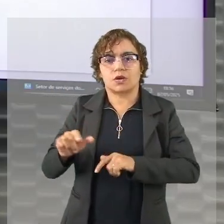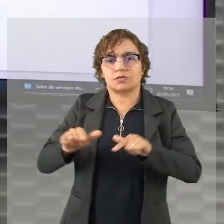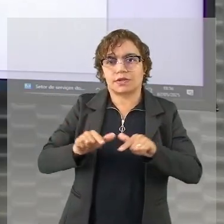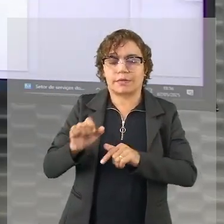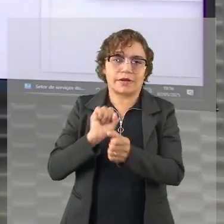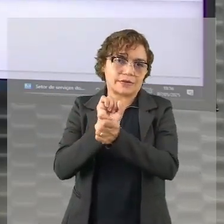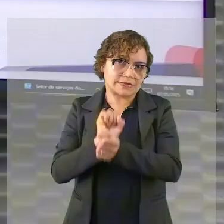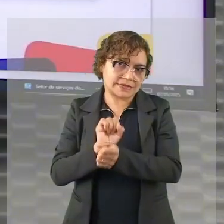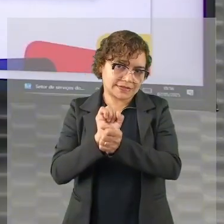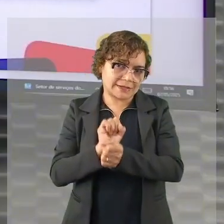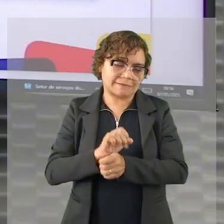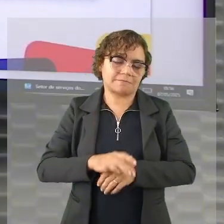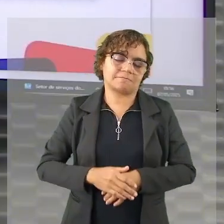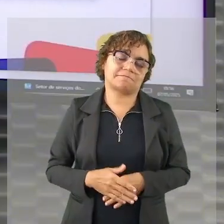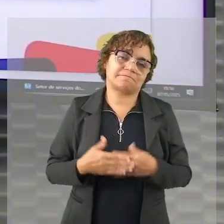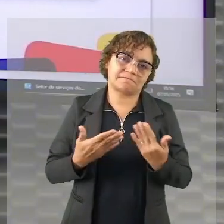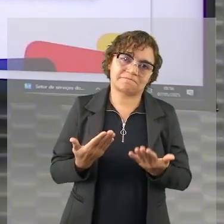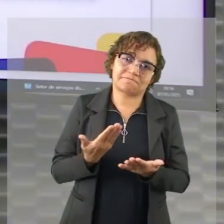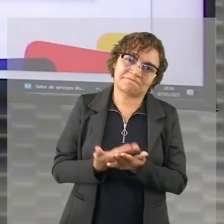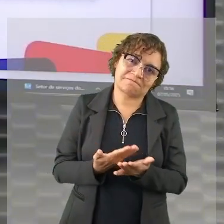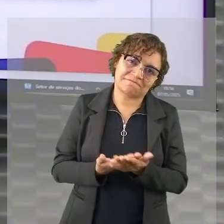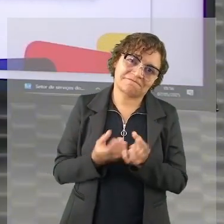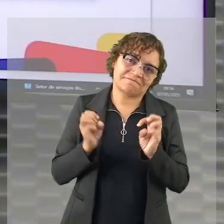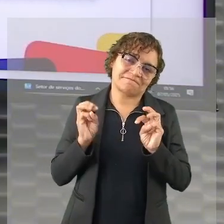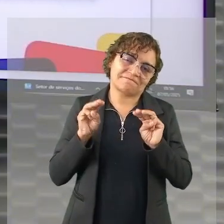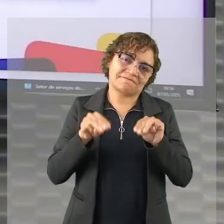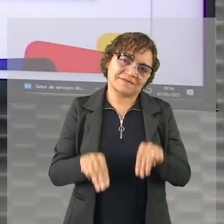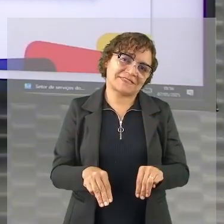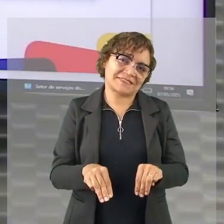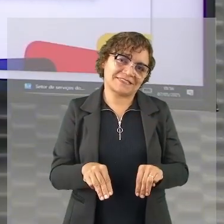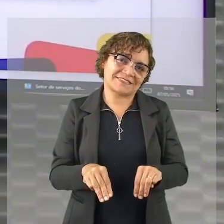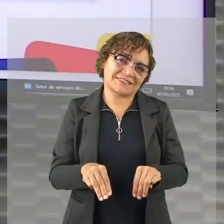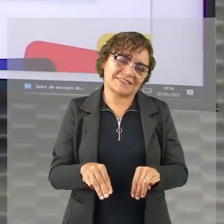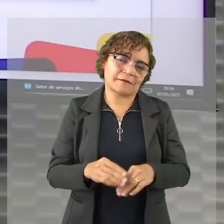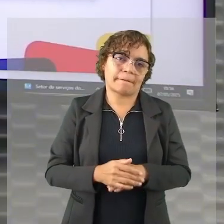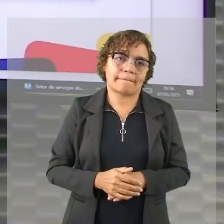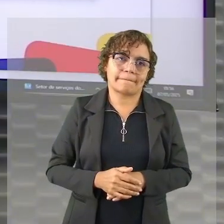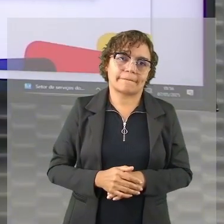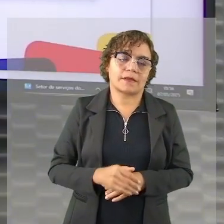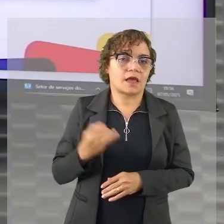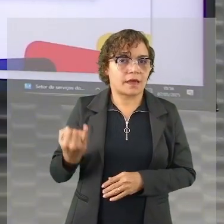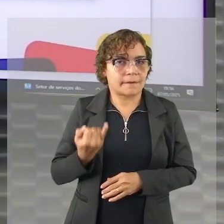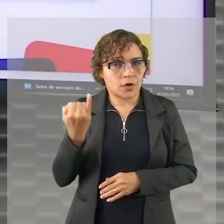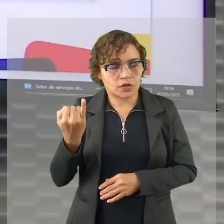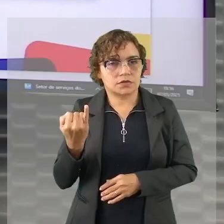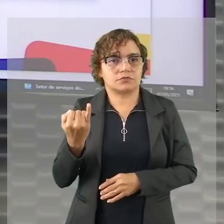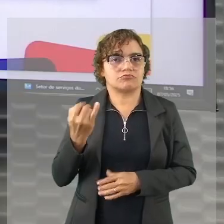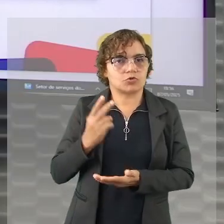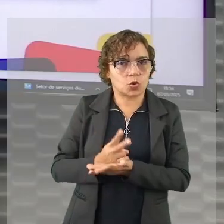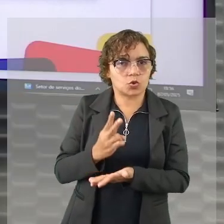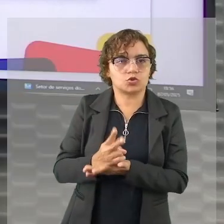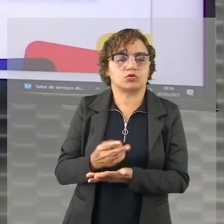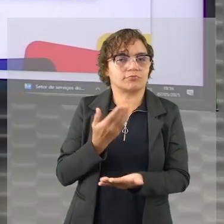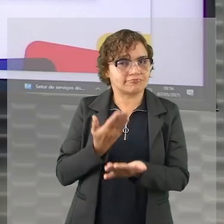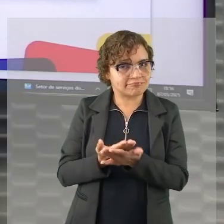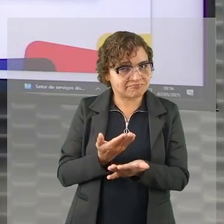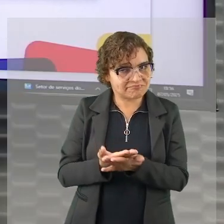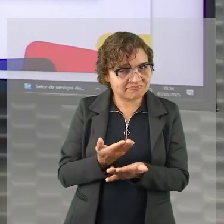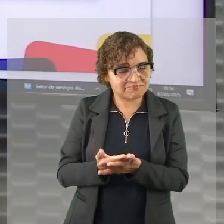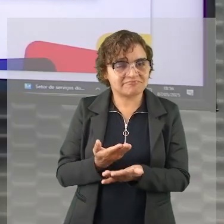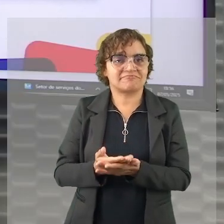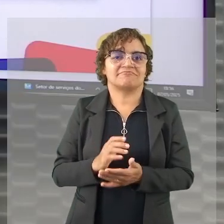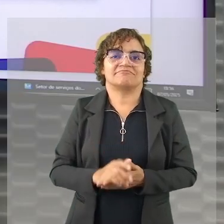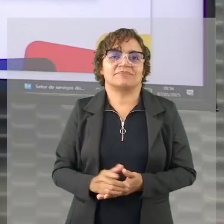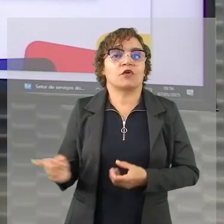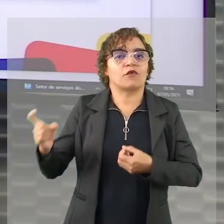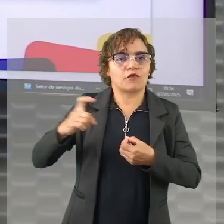Bom, nossa aula chega ao fim. Não esqueça de continuar os seus estudos, revisitar